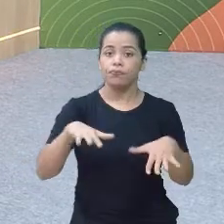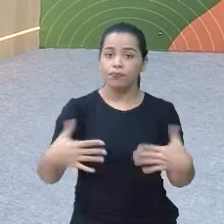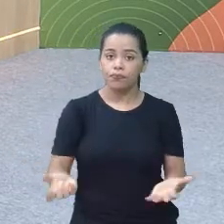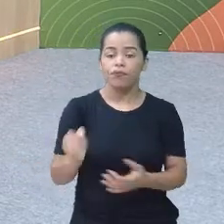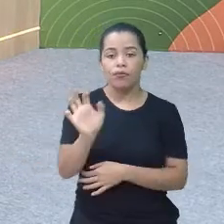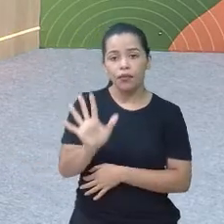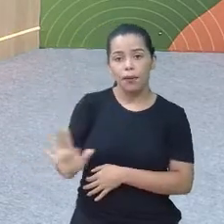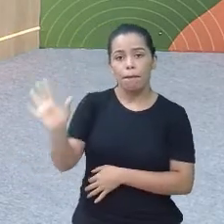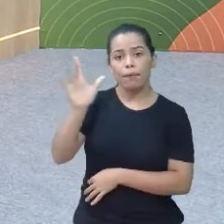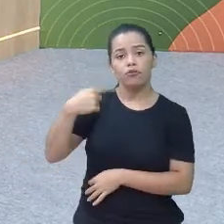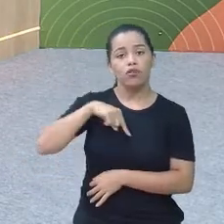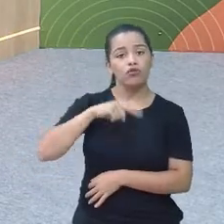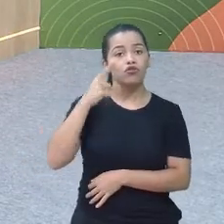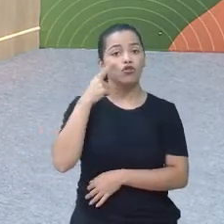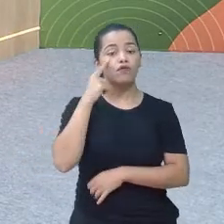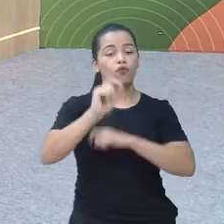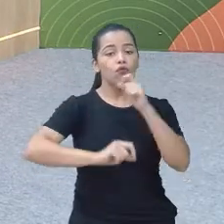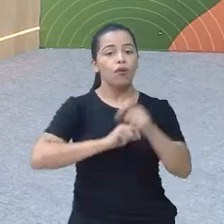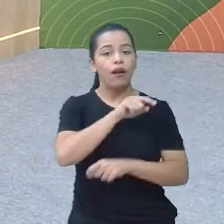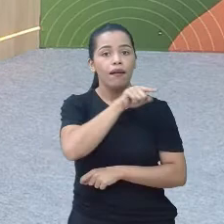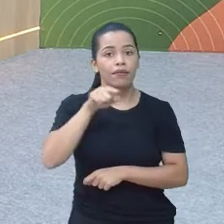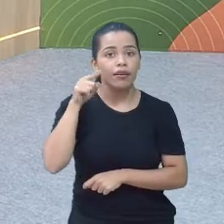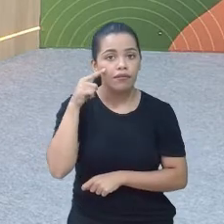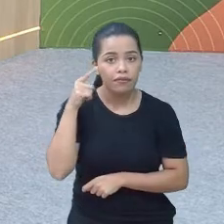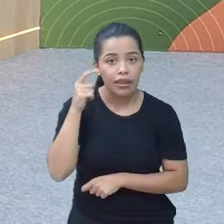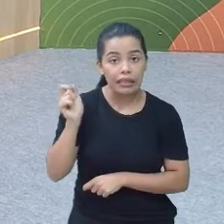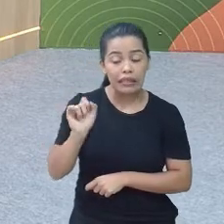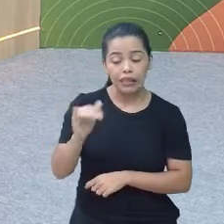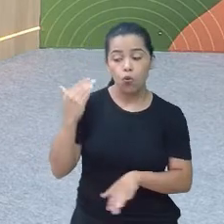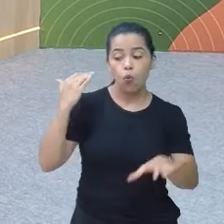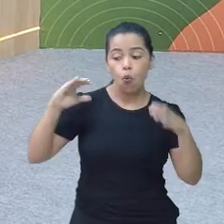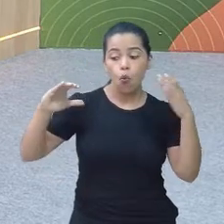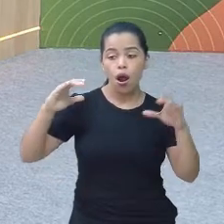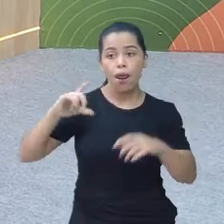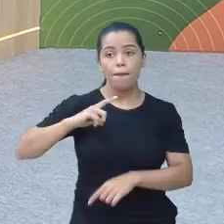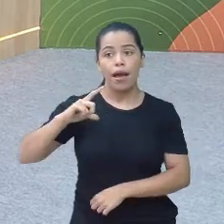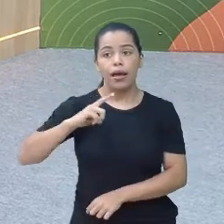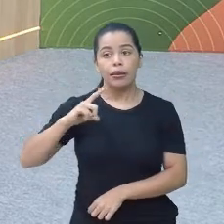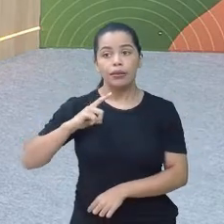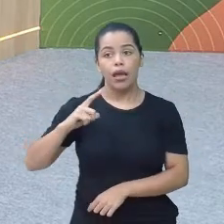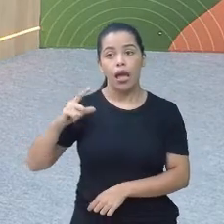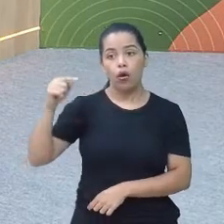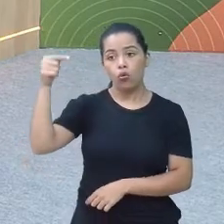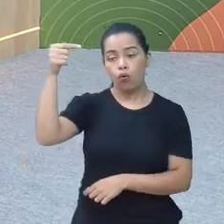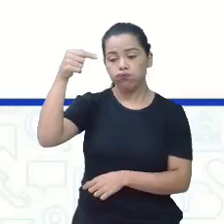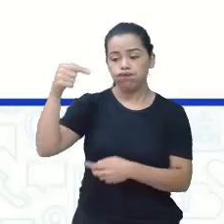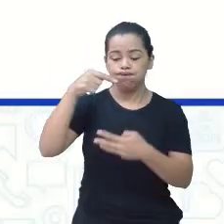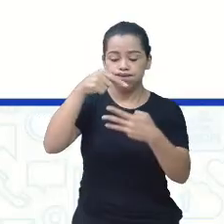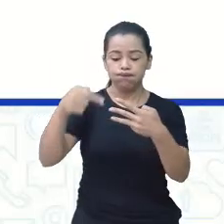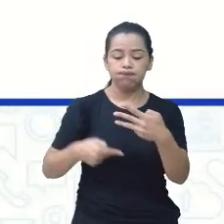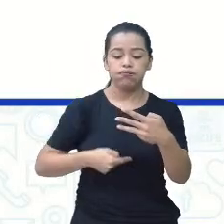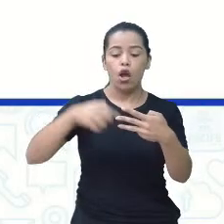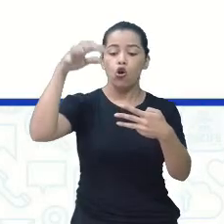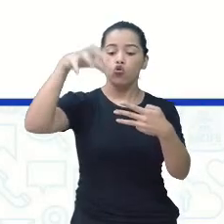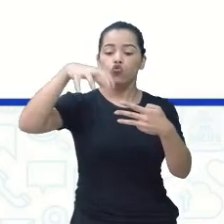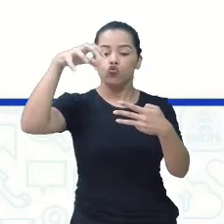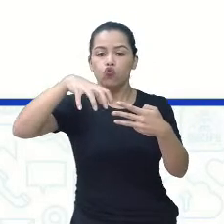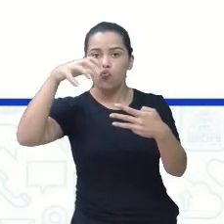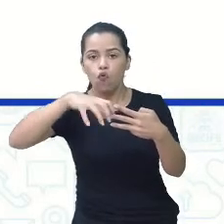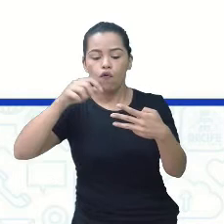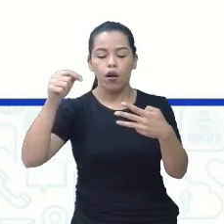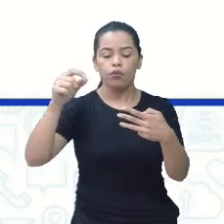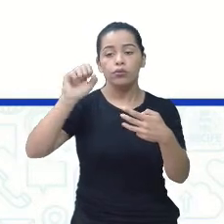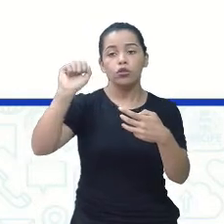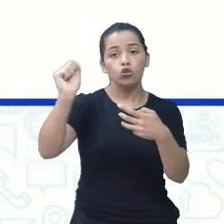gente viu, de você ver que a previsão do tempo, eu estou colocando nessas três situações, né? Um dia de